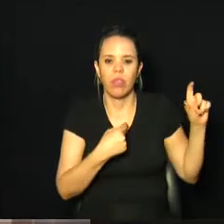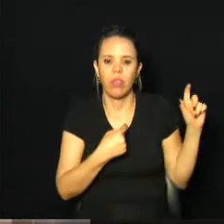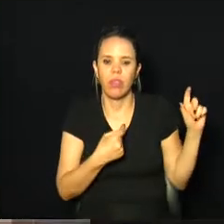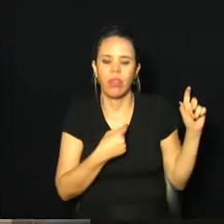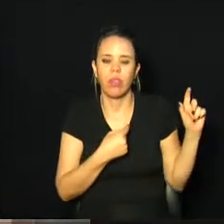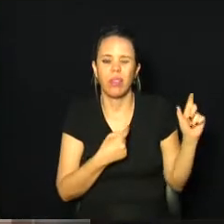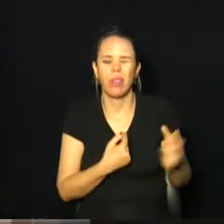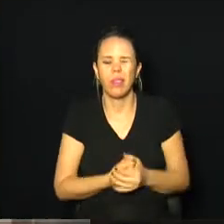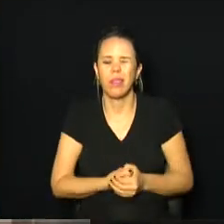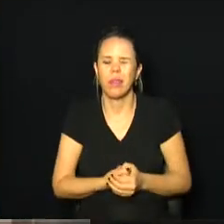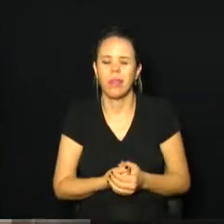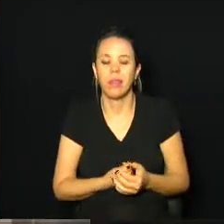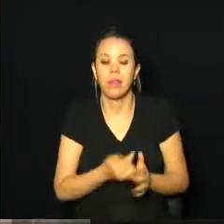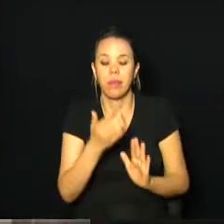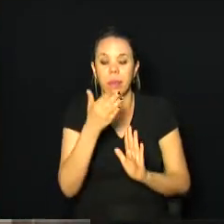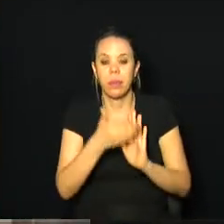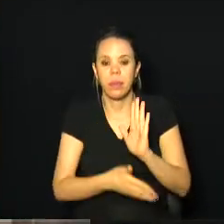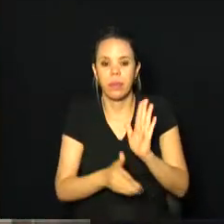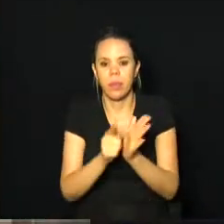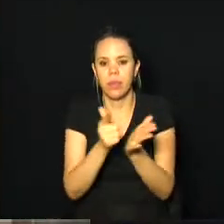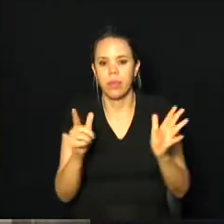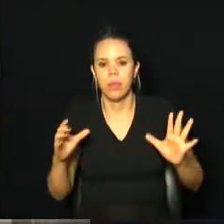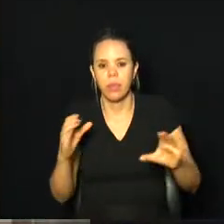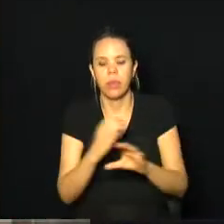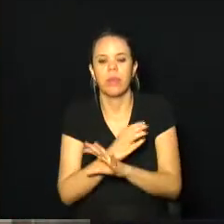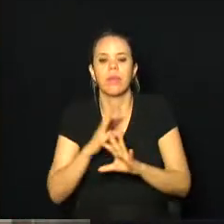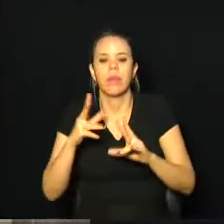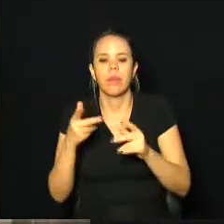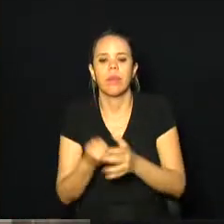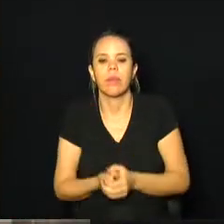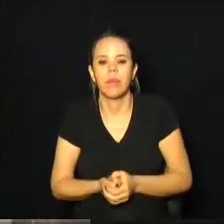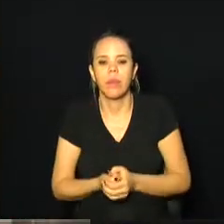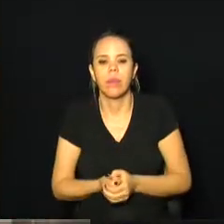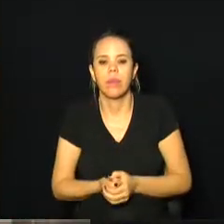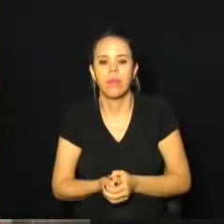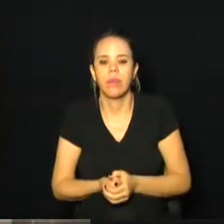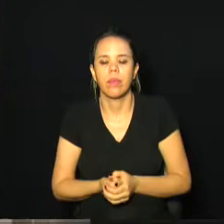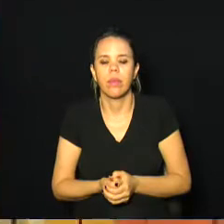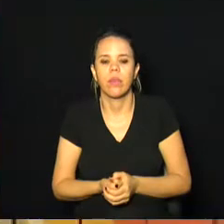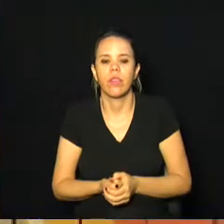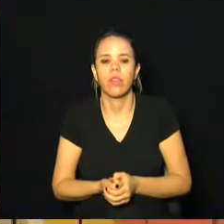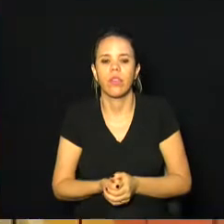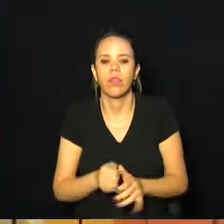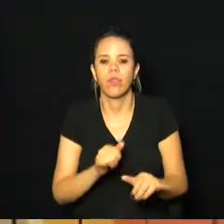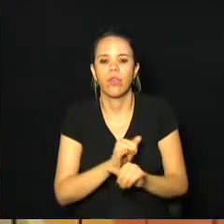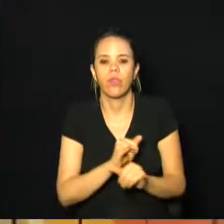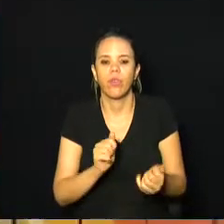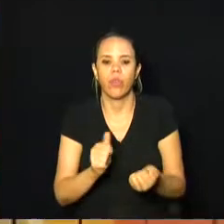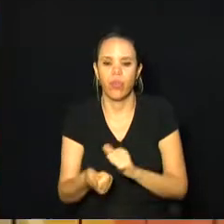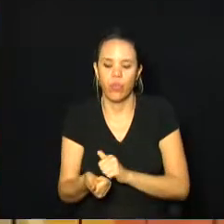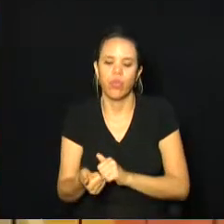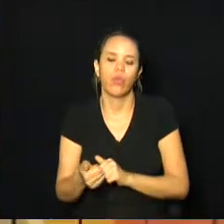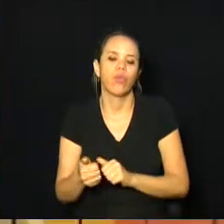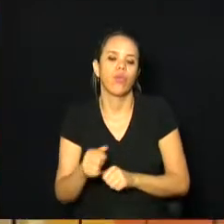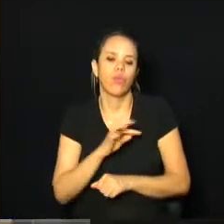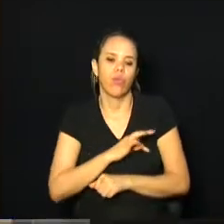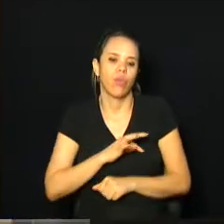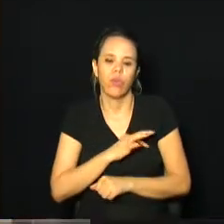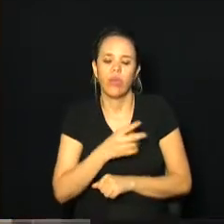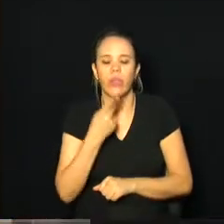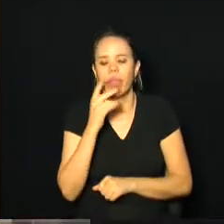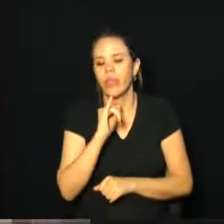na contracapa do jornal inteiro, que era o Corriere dello Sport, que é o Correio do Esporte lá, Sim. Dizendo